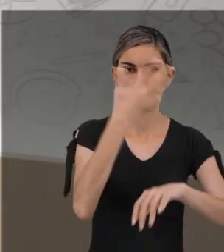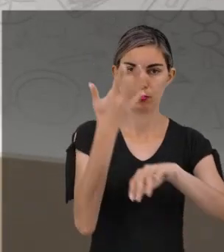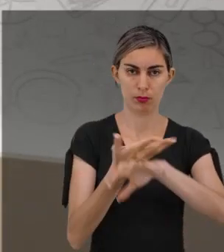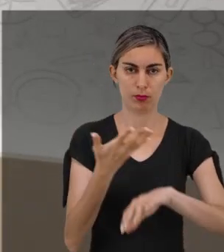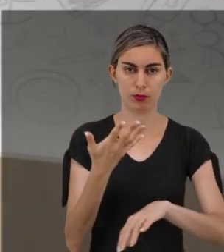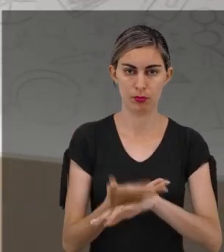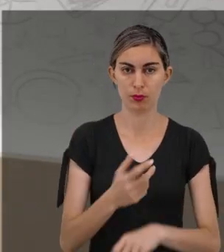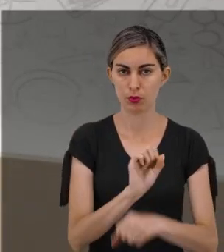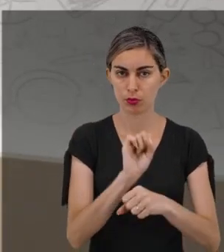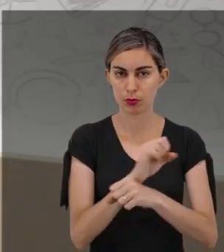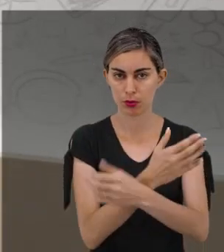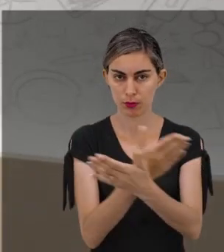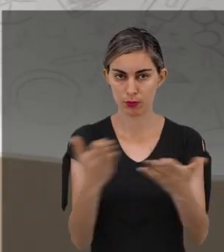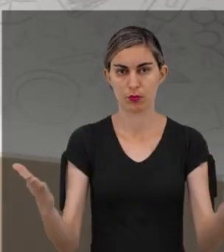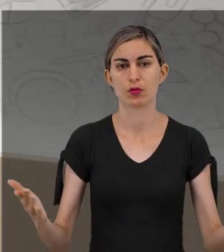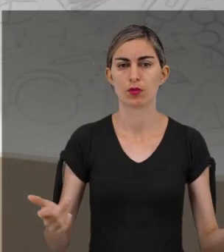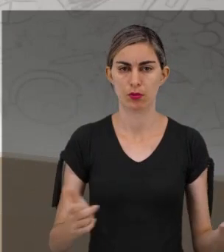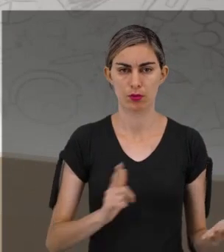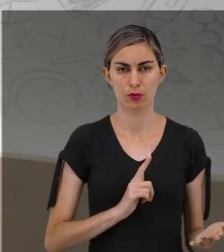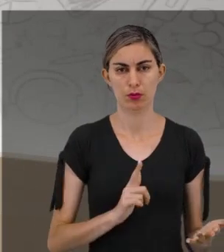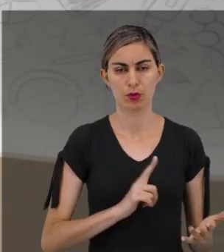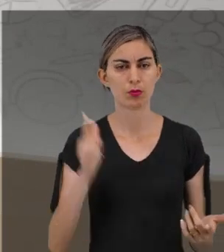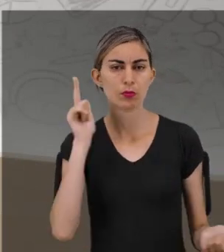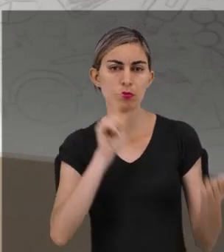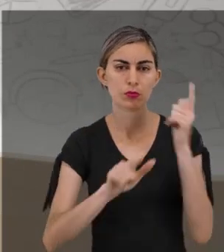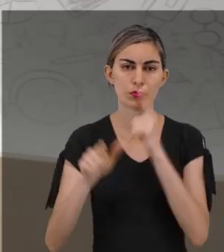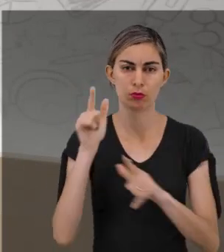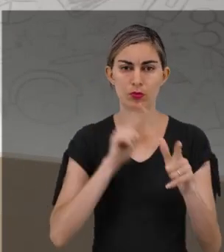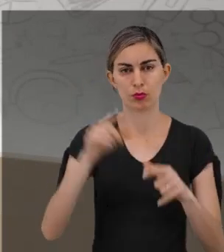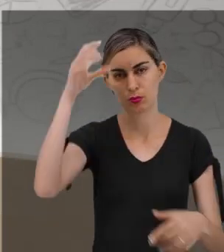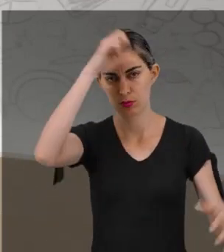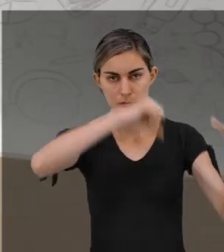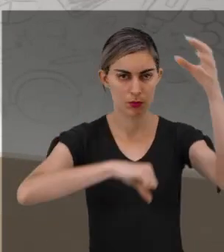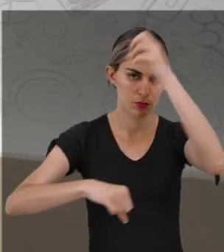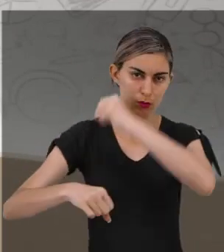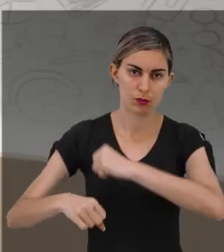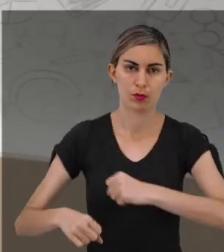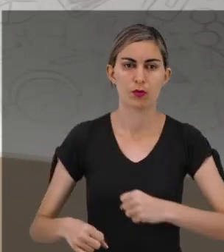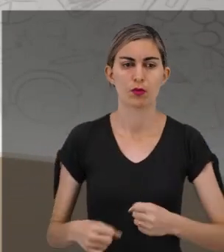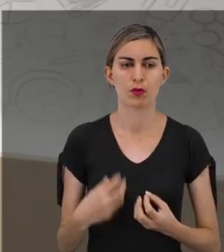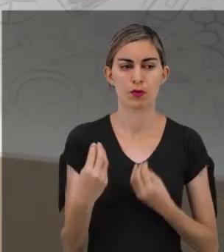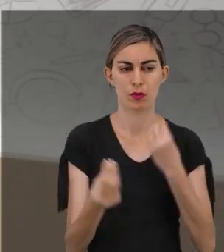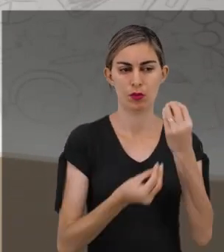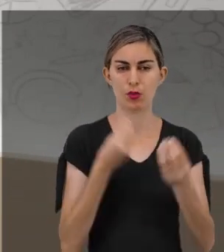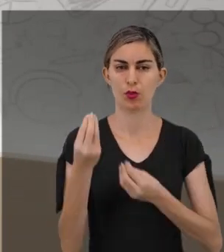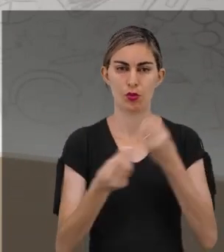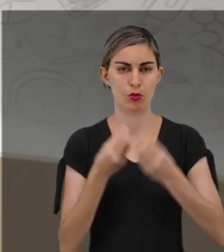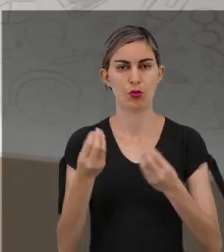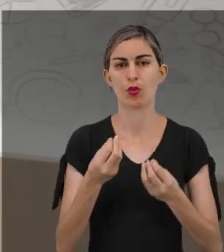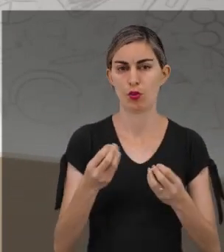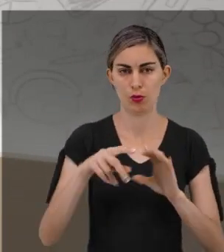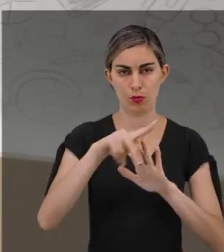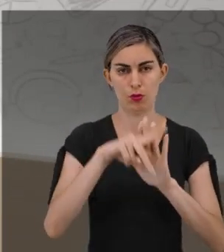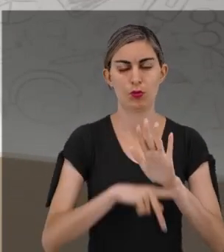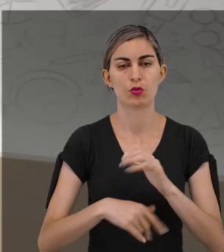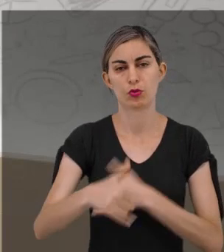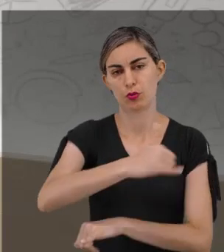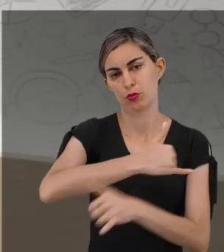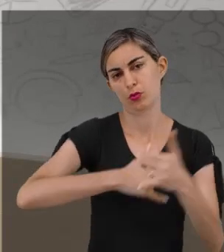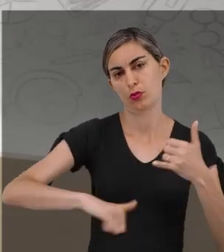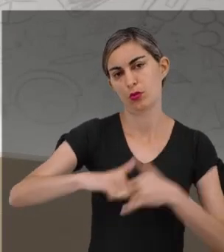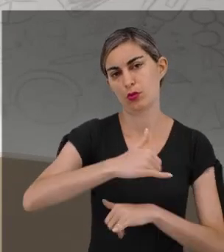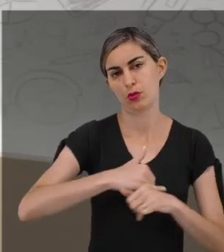competência, né? Espero que vocês tenham aí conseguido aprender como se dá essa questão do projeto